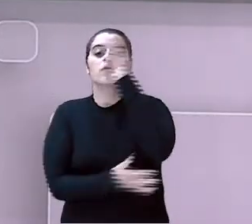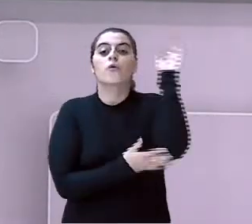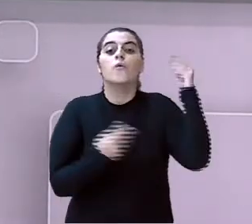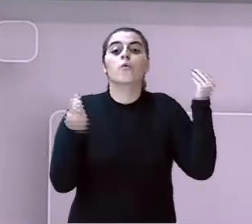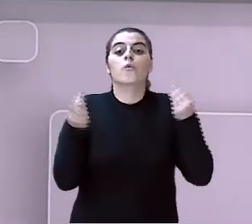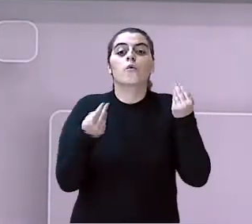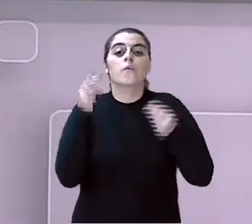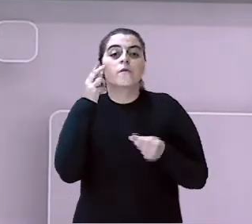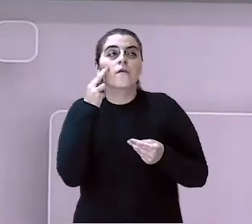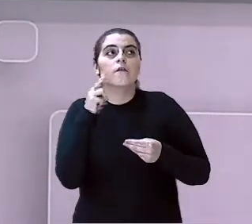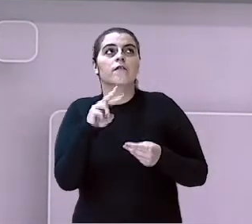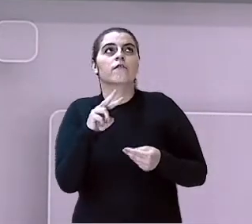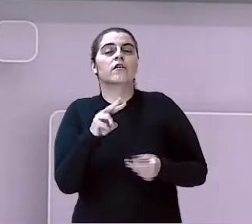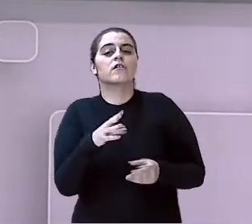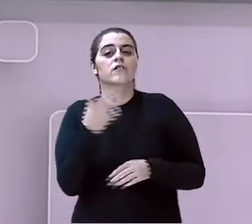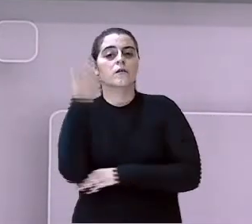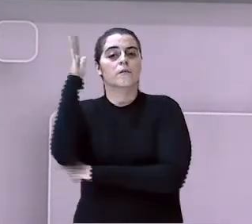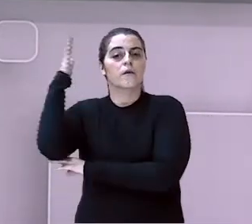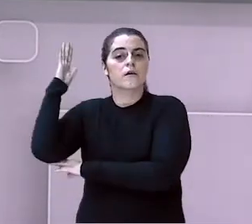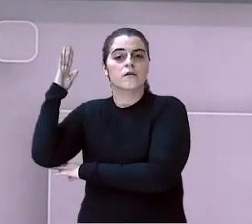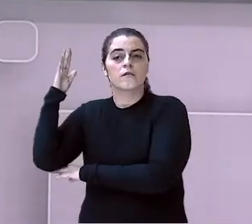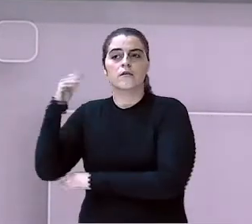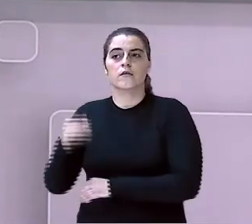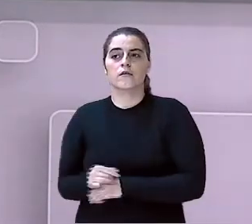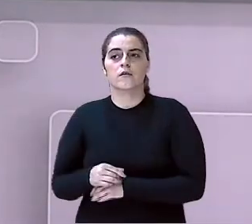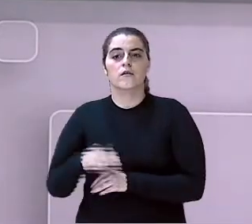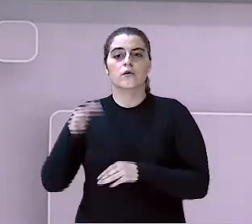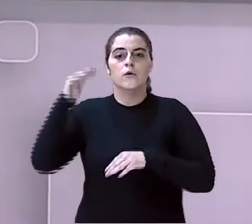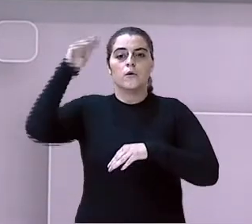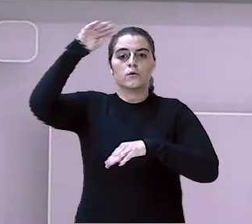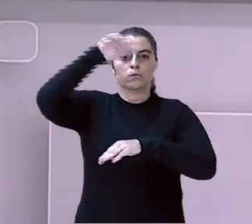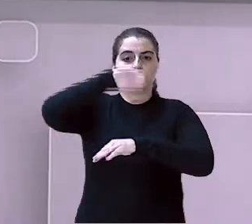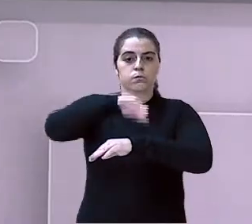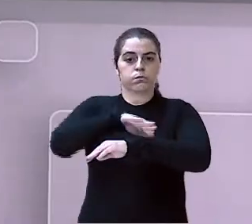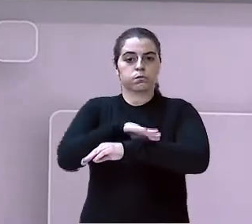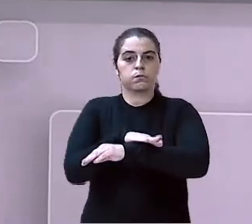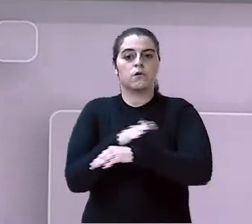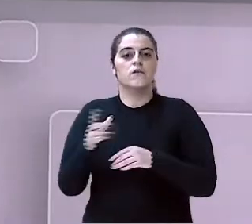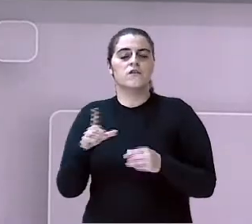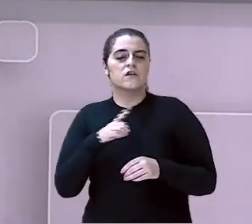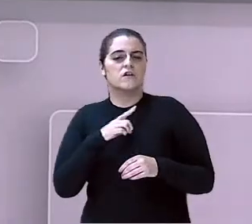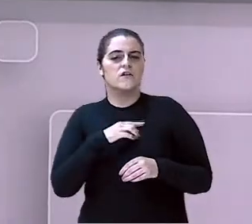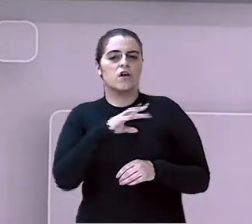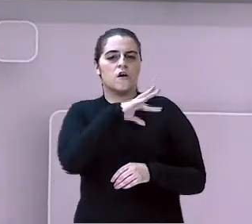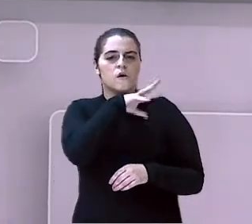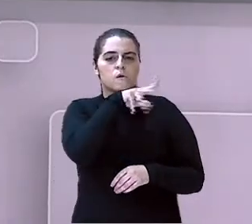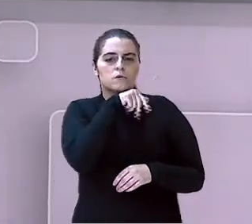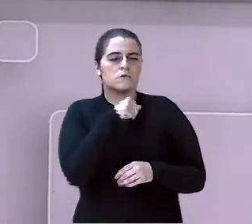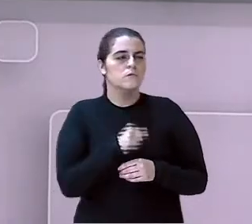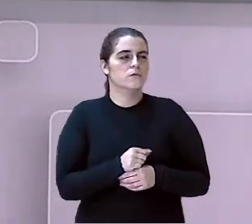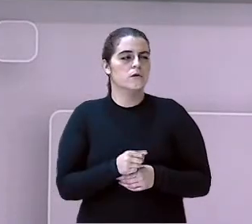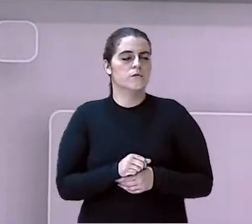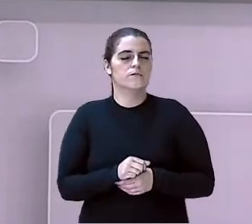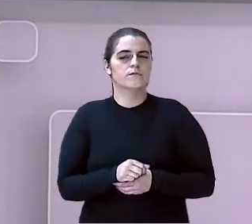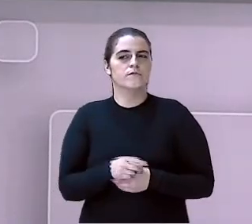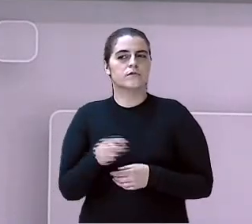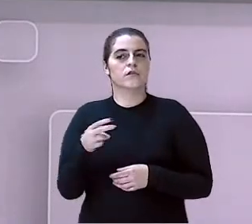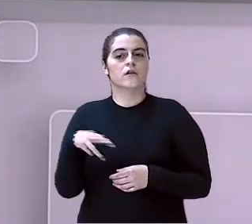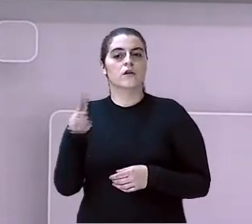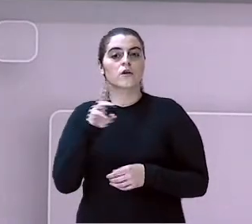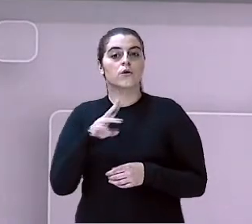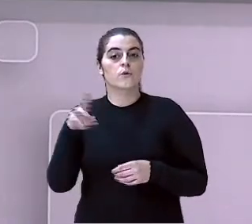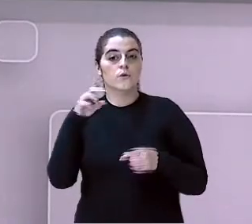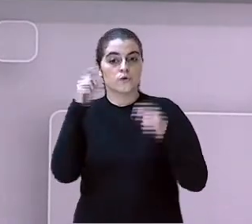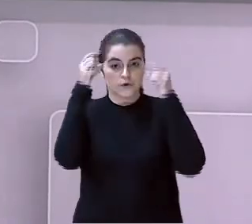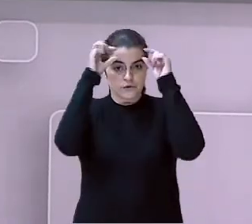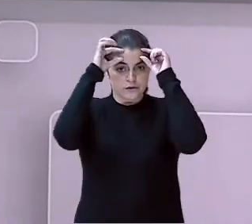vai ver se tem uma árvore, se tem uma montanha ou se tem um outro animal querendo pegar ele? Ele usa isso, ele